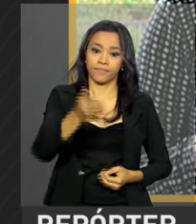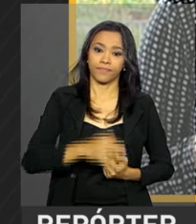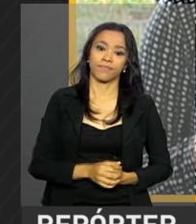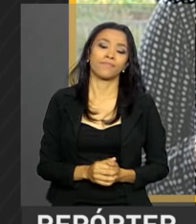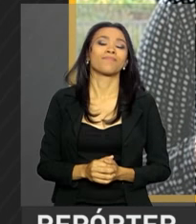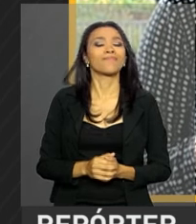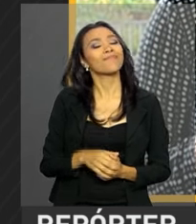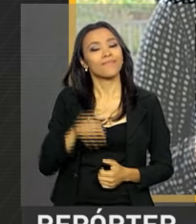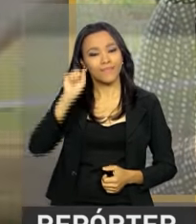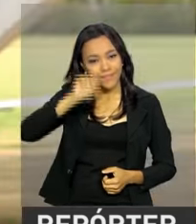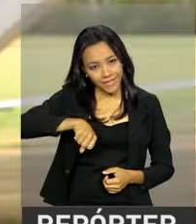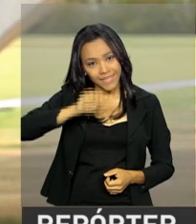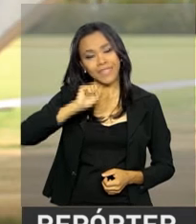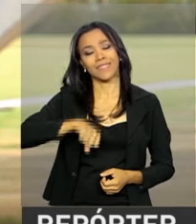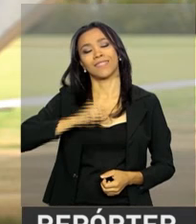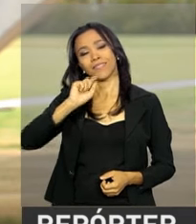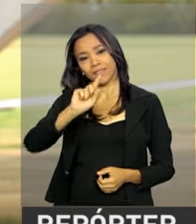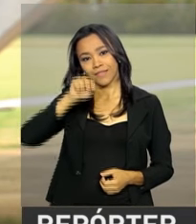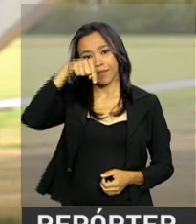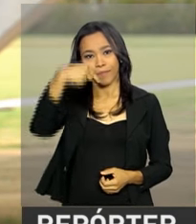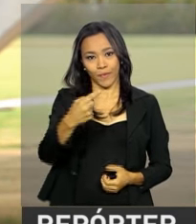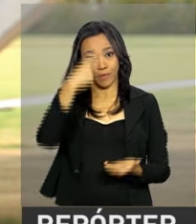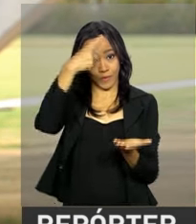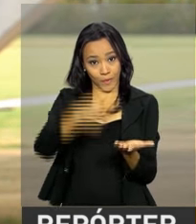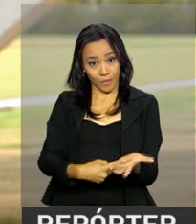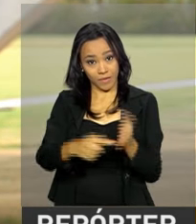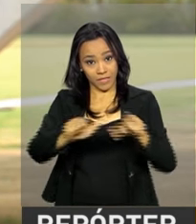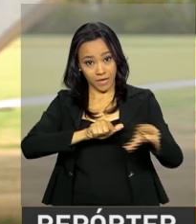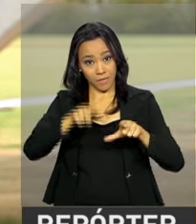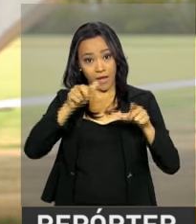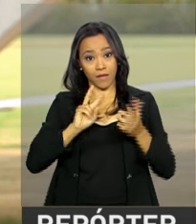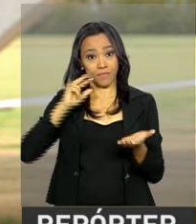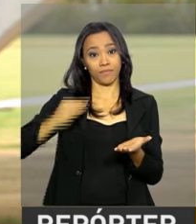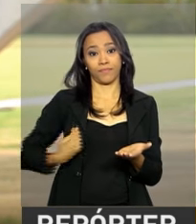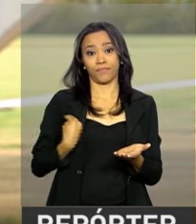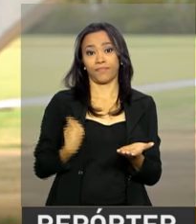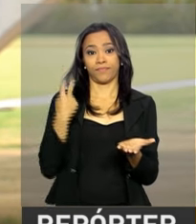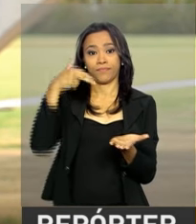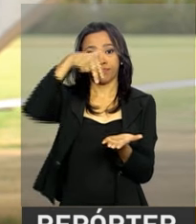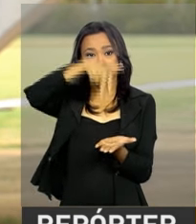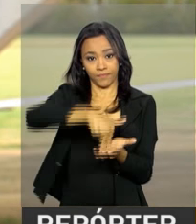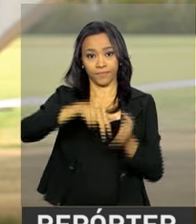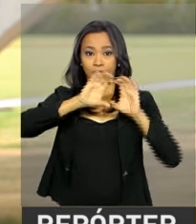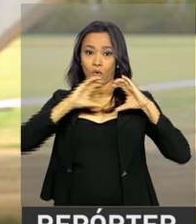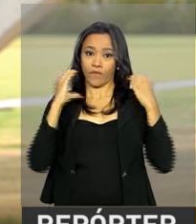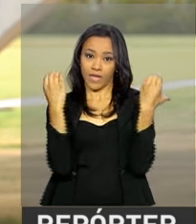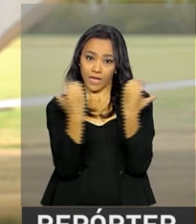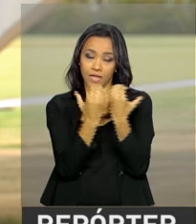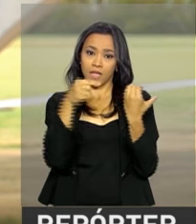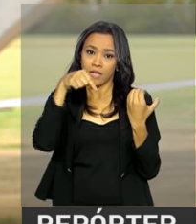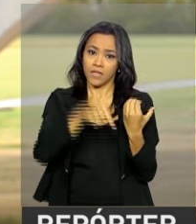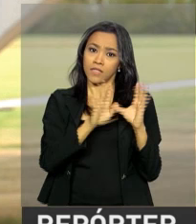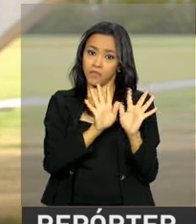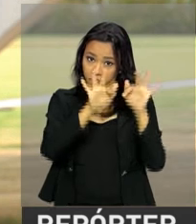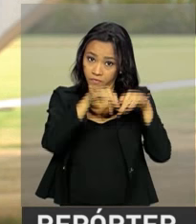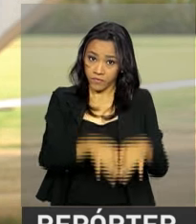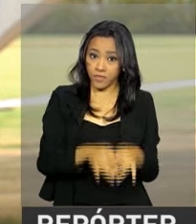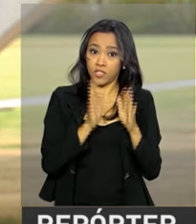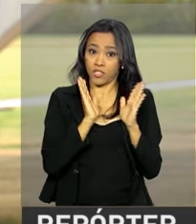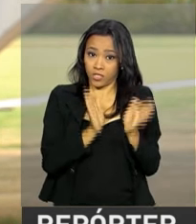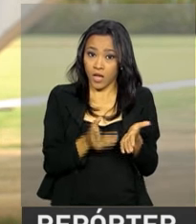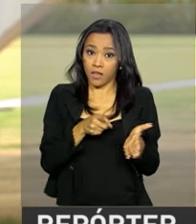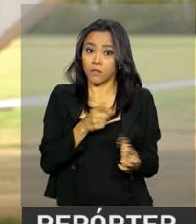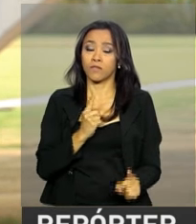Oi, Mara, exatamente. Depois dessa agenda aí na Conferência da Comunidade de Países de Língua Portuguesa e do encerramento